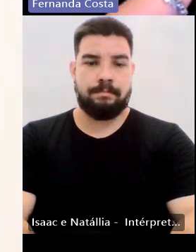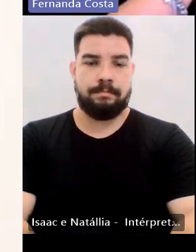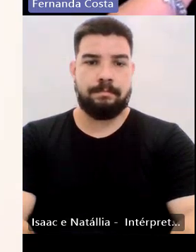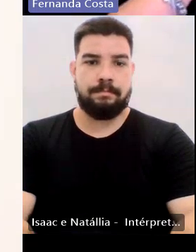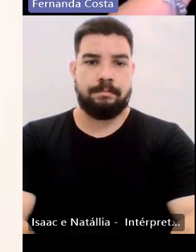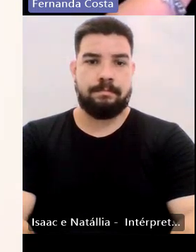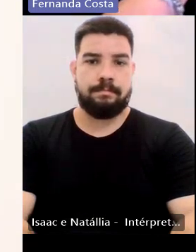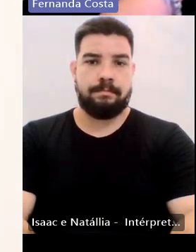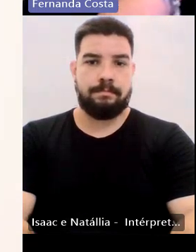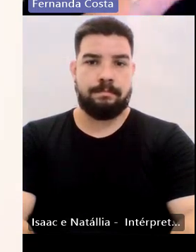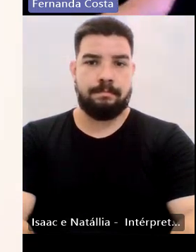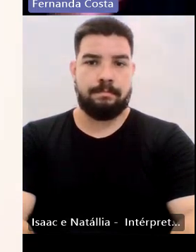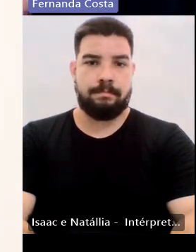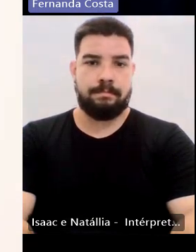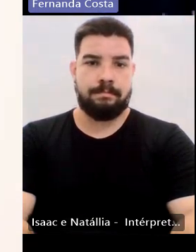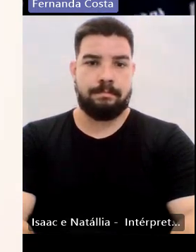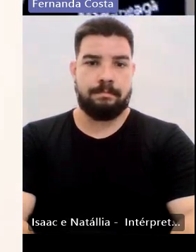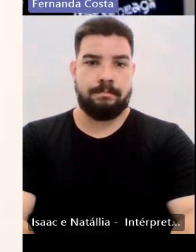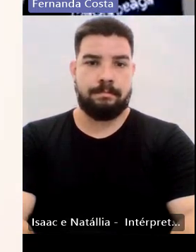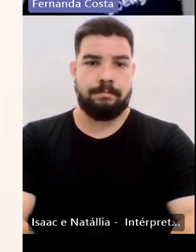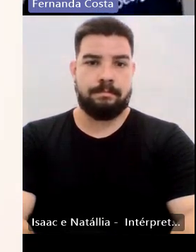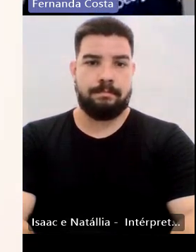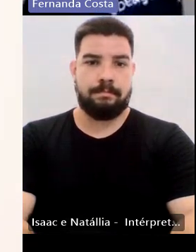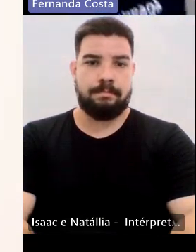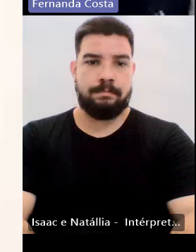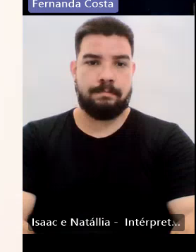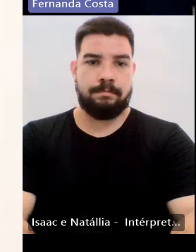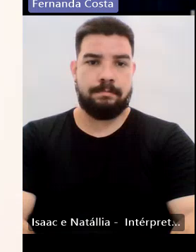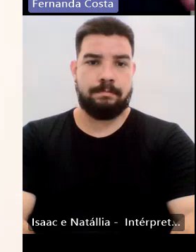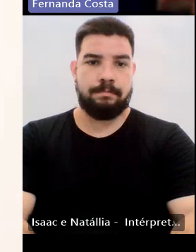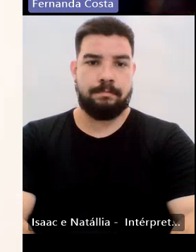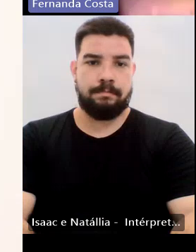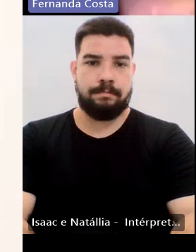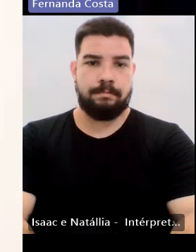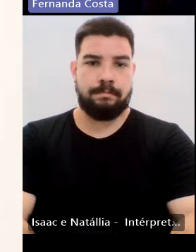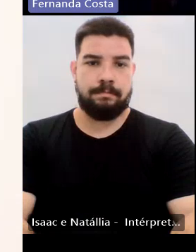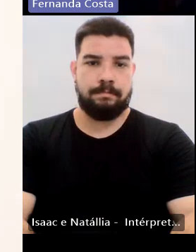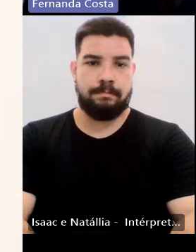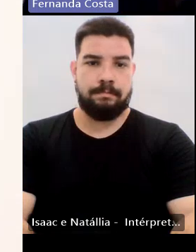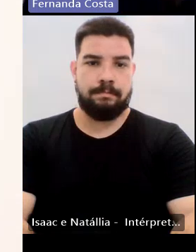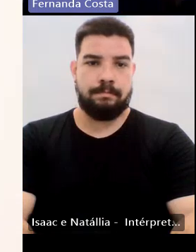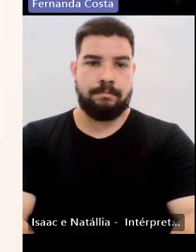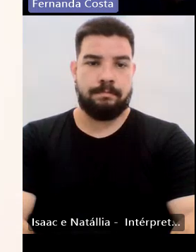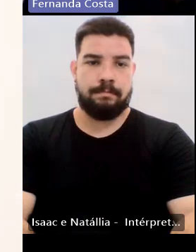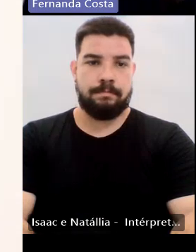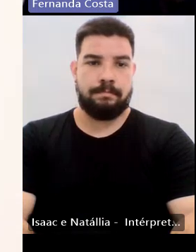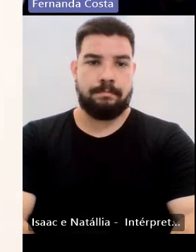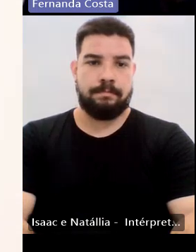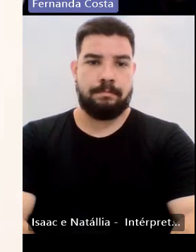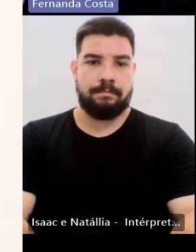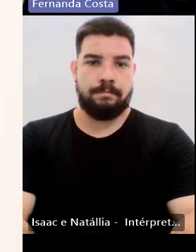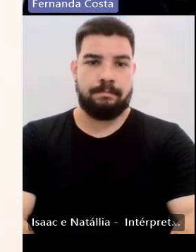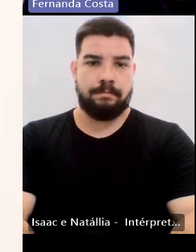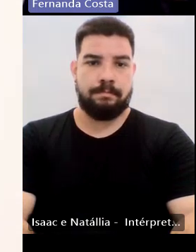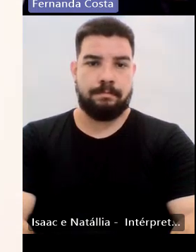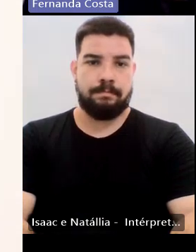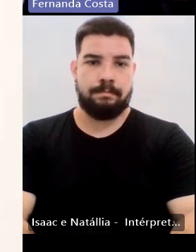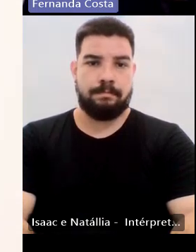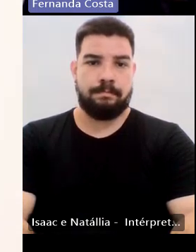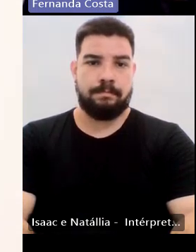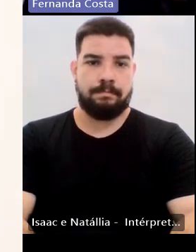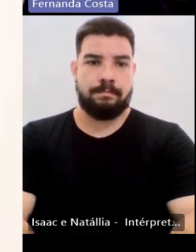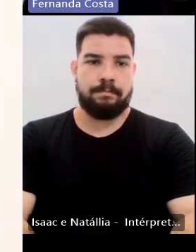perda de audição pode variar de uma deficiência auditiva de grau leve a moderada, a perda auditiva total. Em